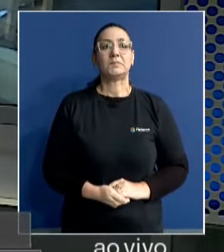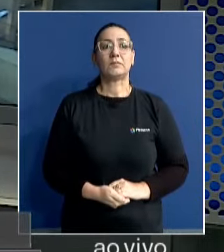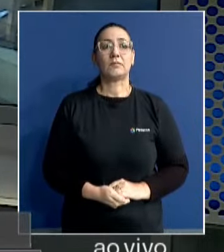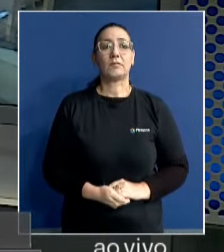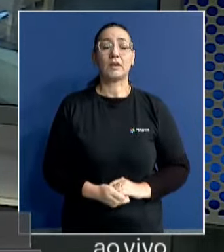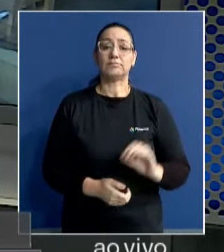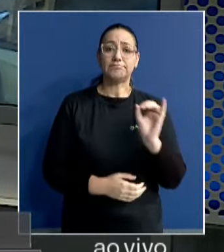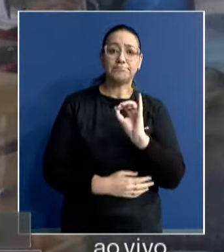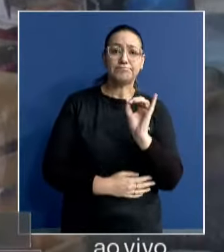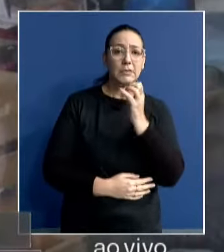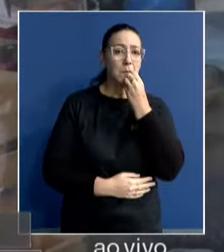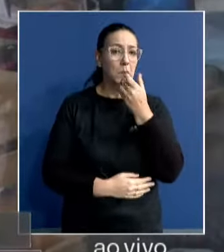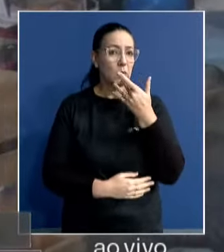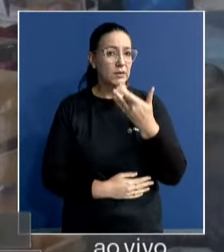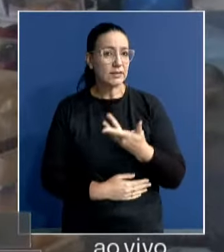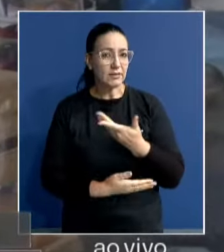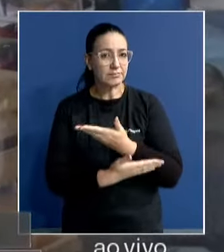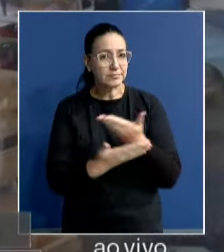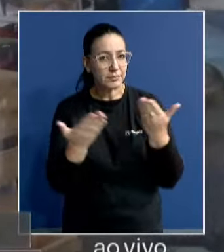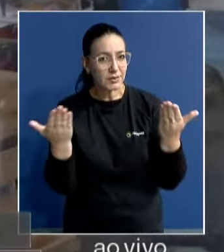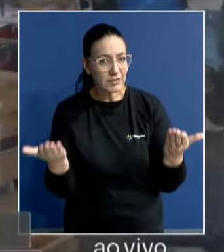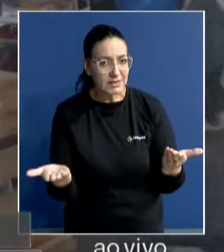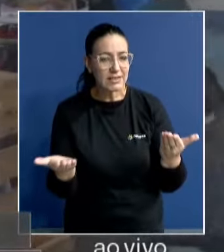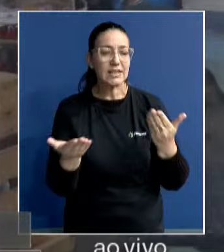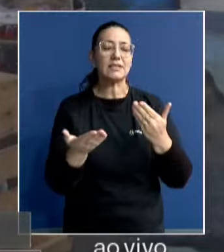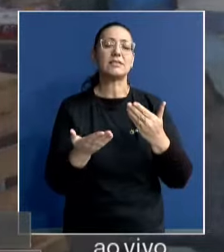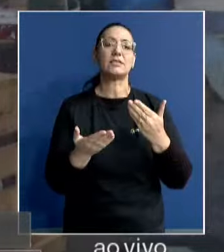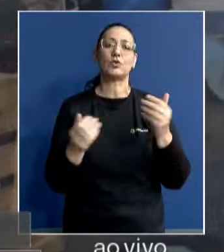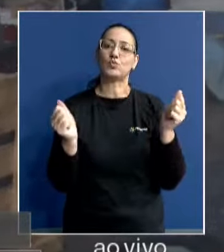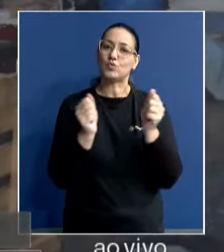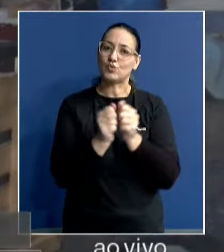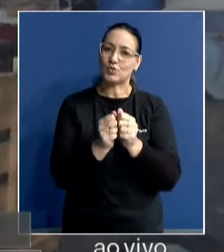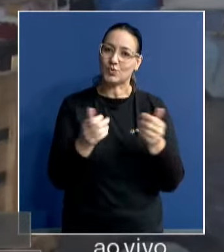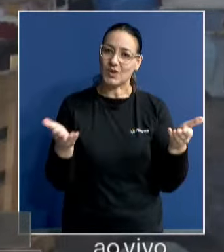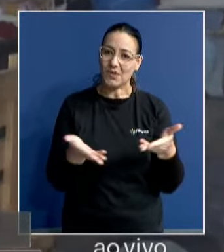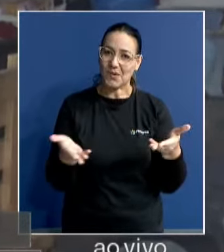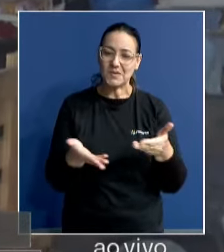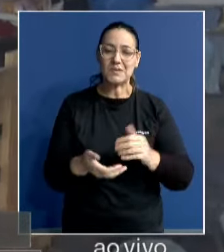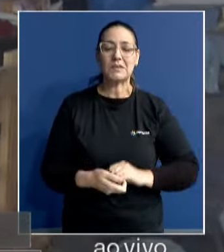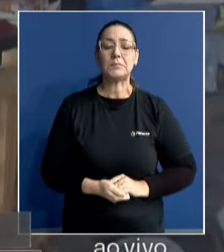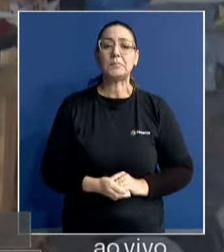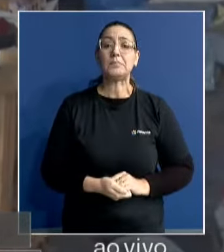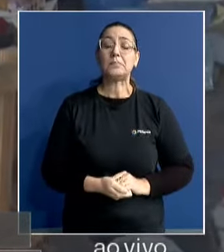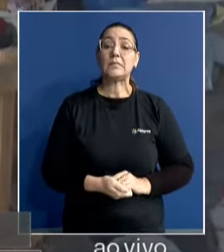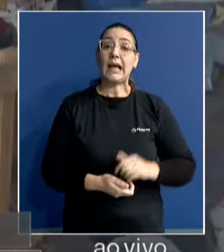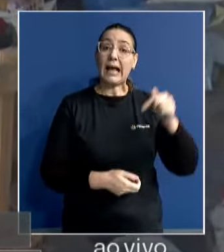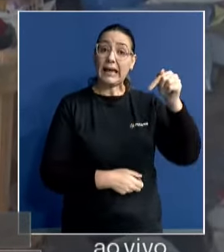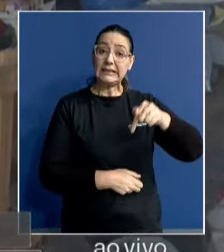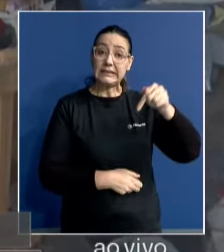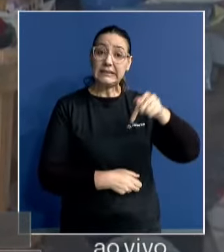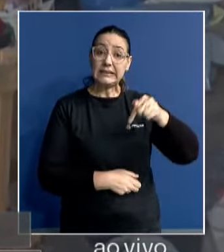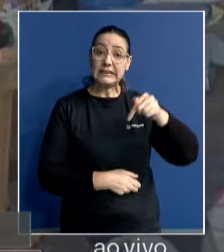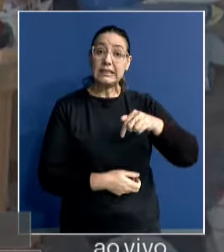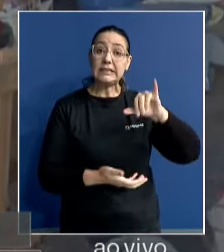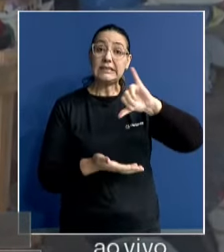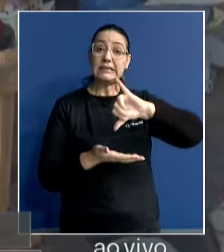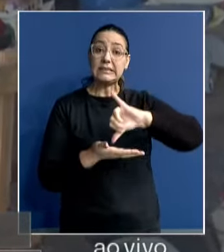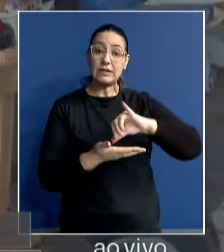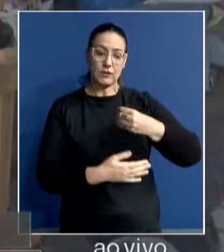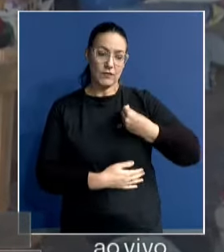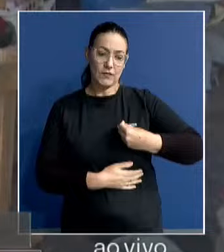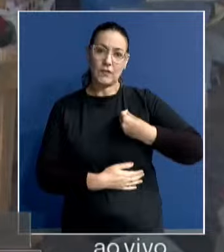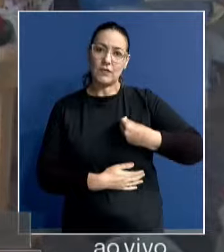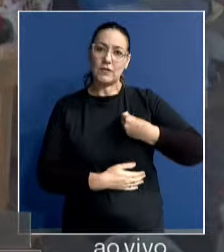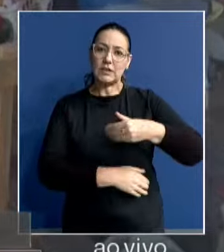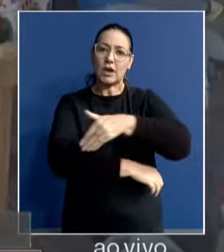Oi, Mota, uma boa tarde para você, para todo mundo que nos acompanha aqui no programa. Eu falo aqui do Centro Vida, que fica localizado na